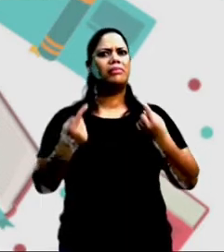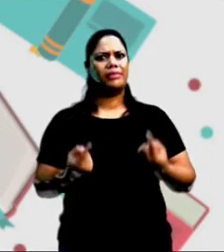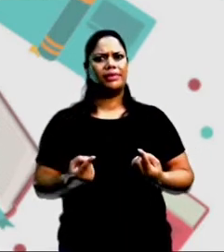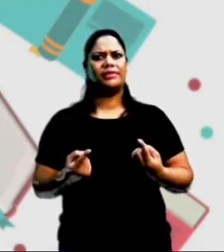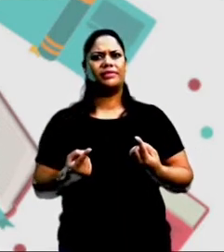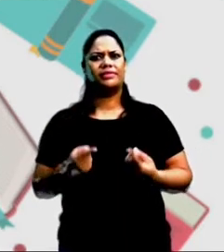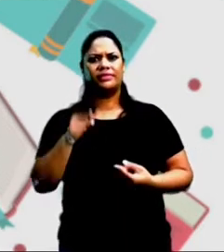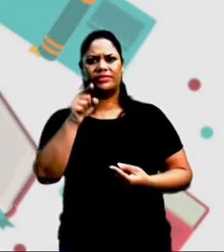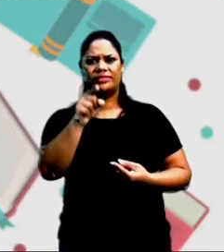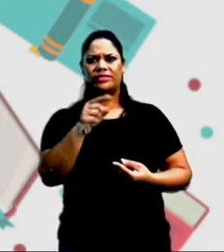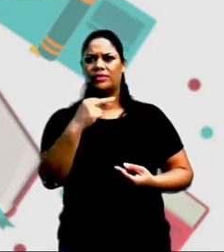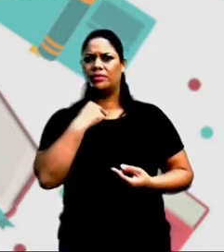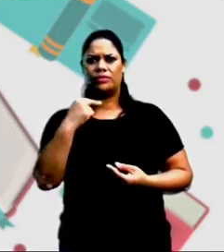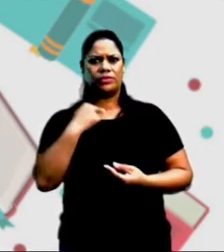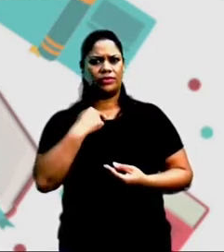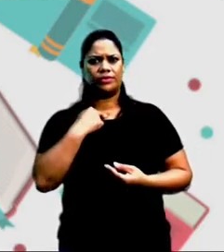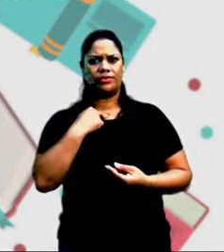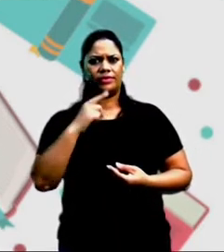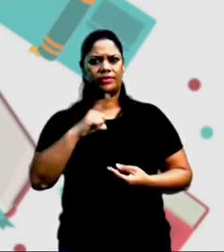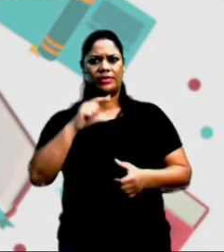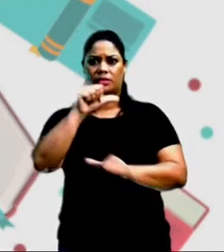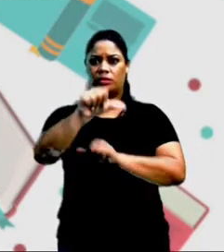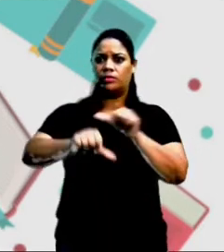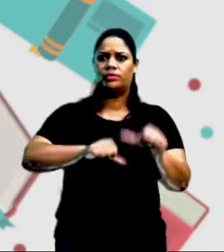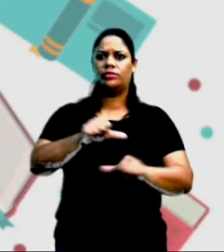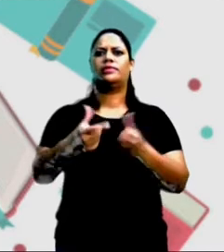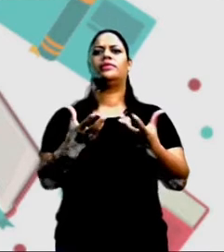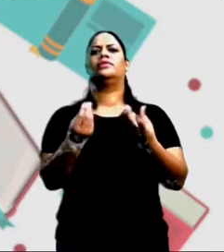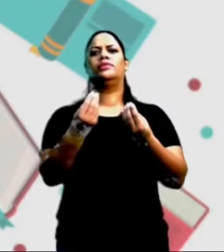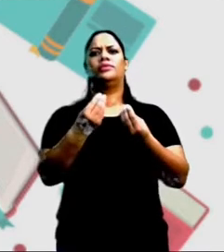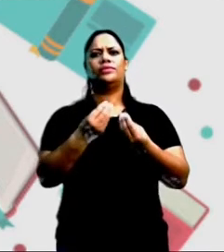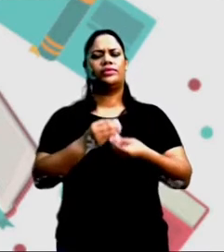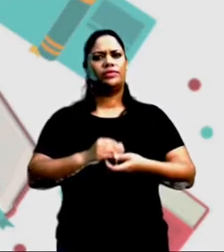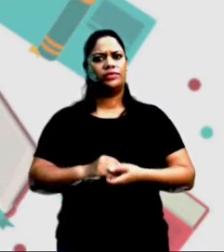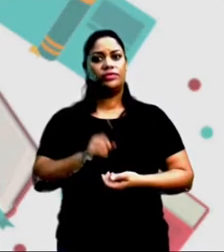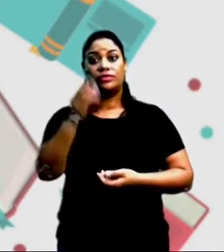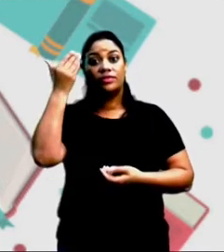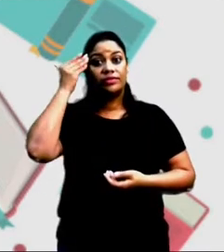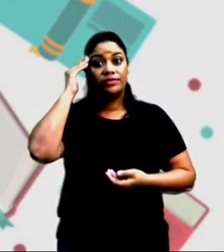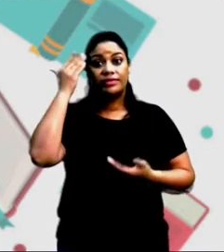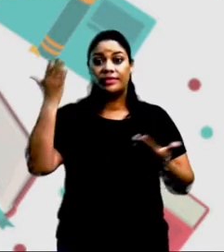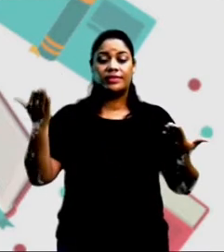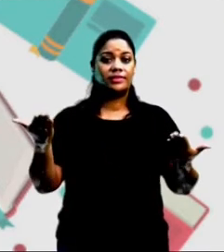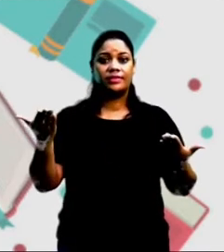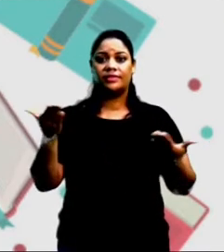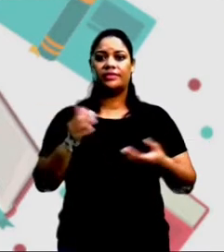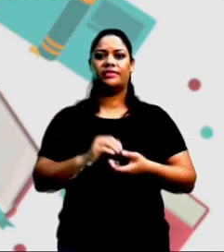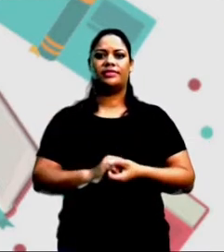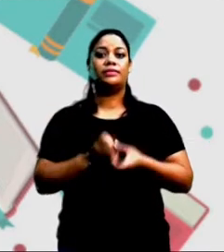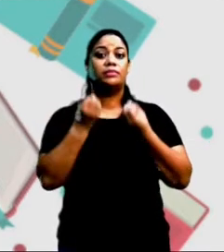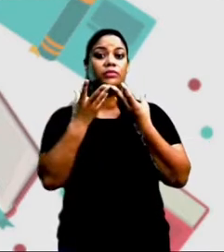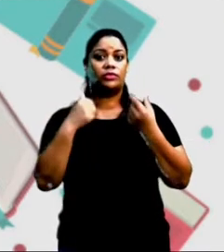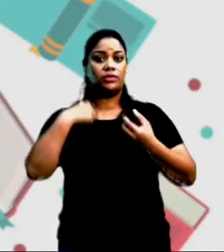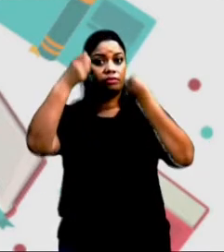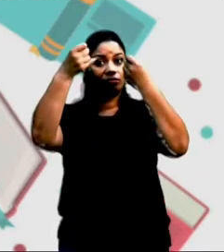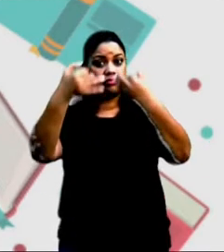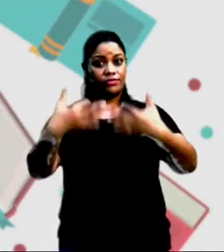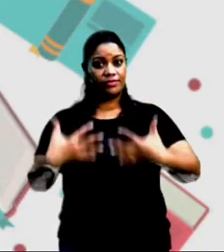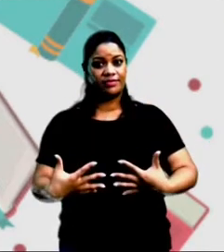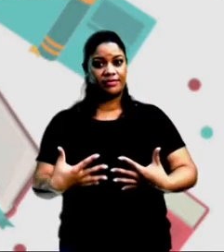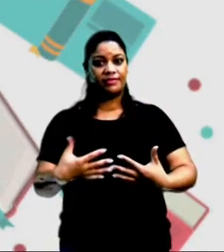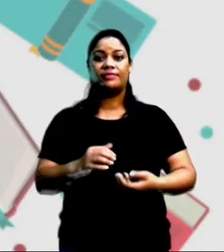Horácio, você não pode ter mudado tanto. Você não entende, não entendeu bem o que eu quis